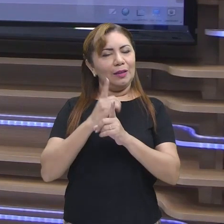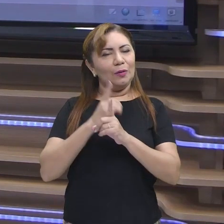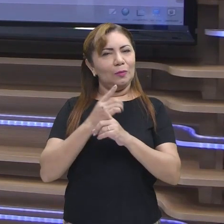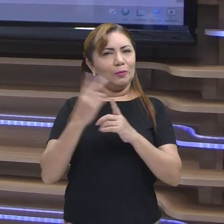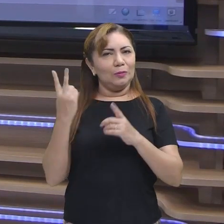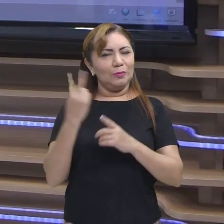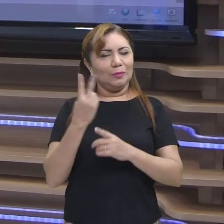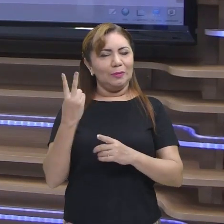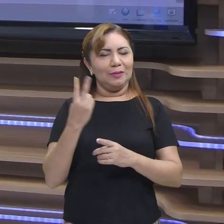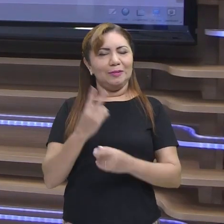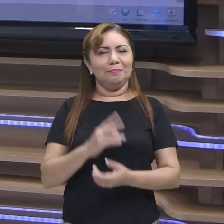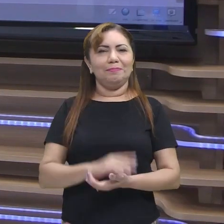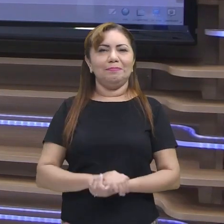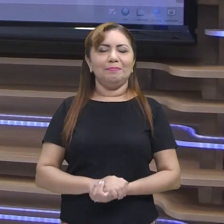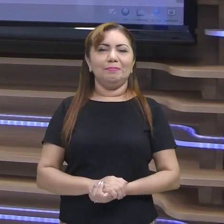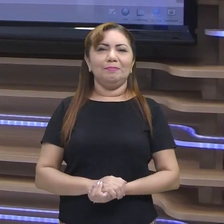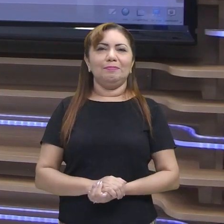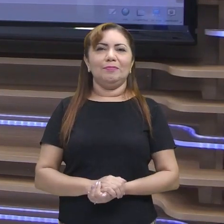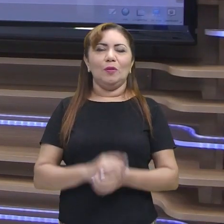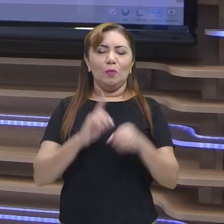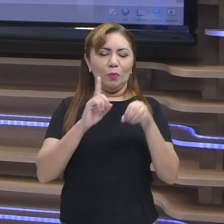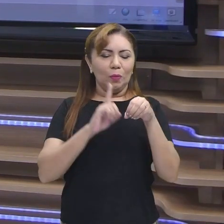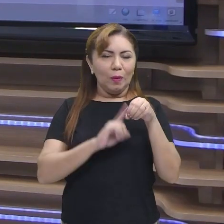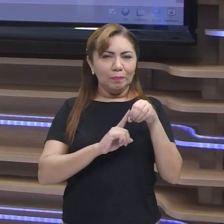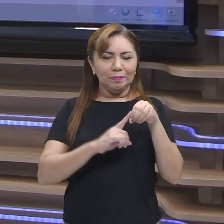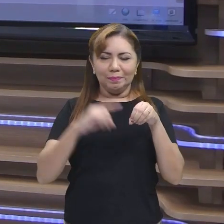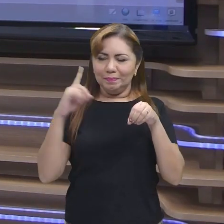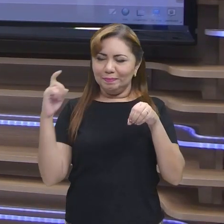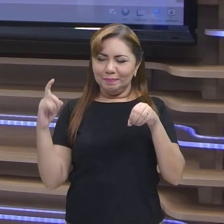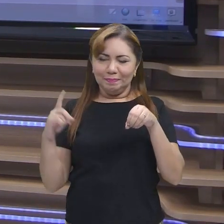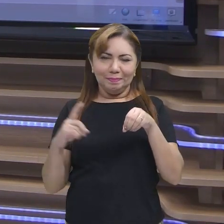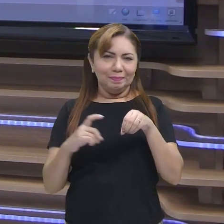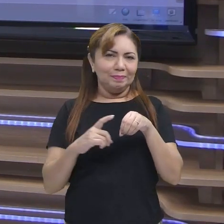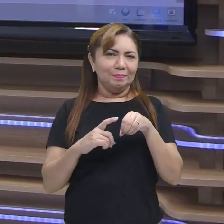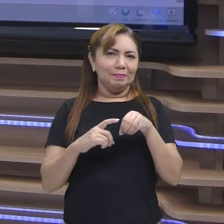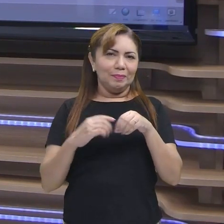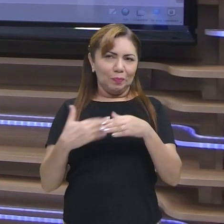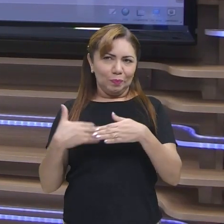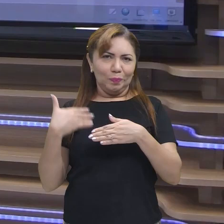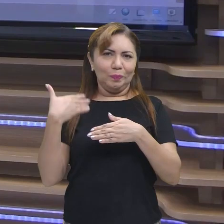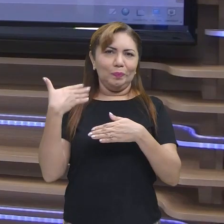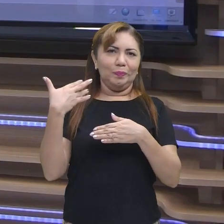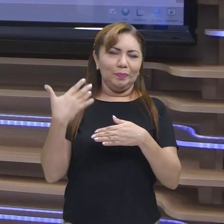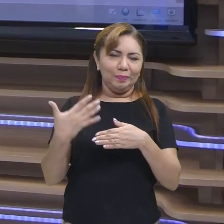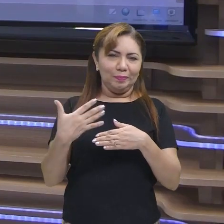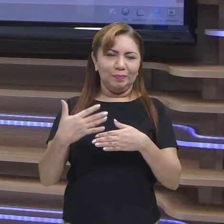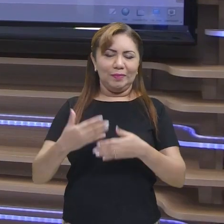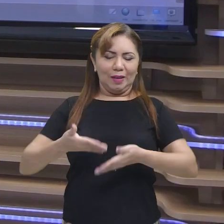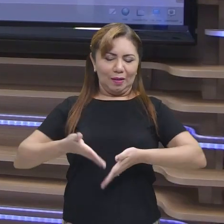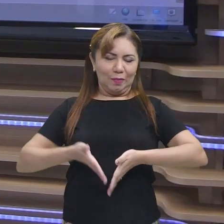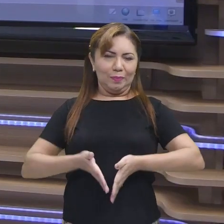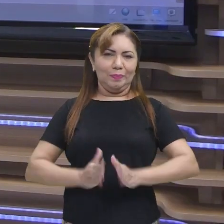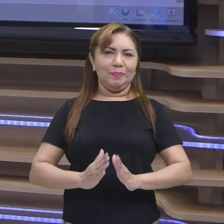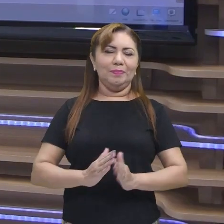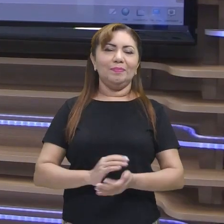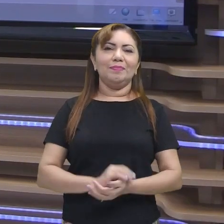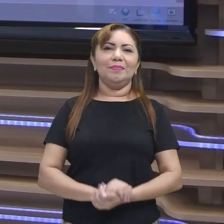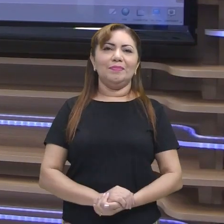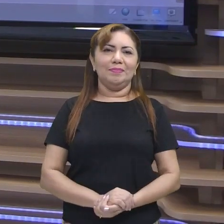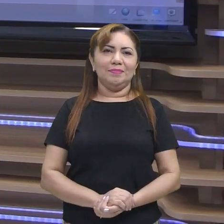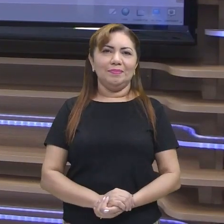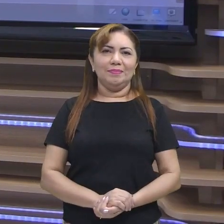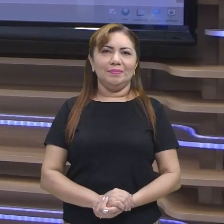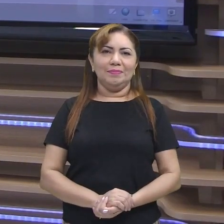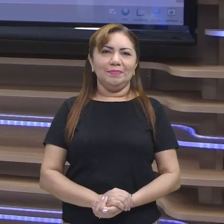à vida, né? Onde os bebês começam até chegar no parto, onde eles